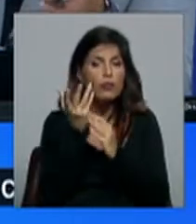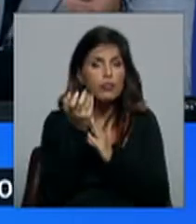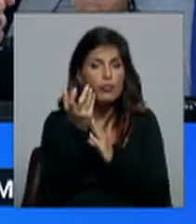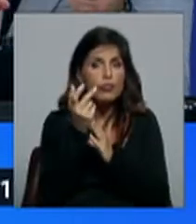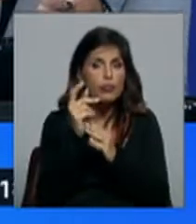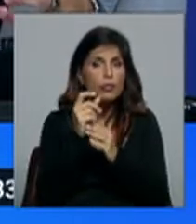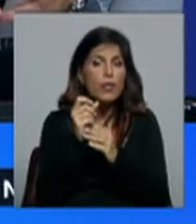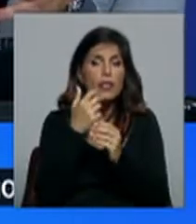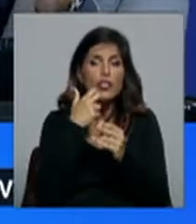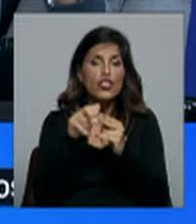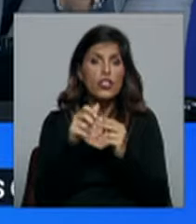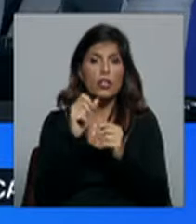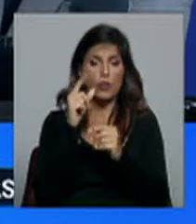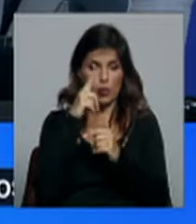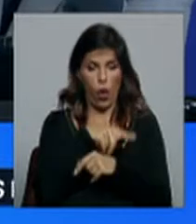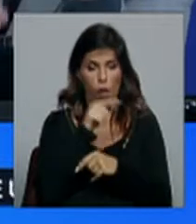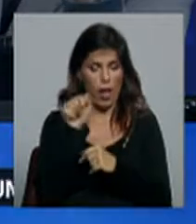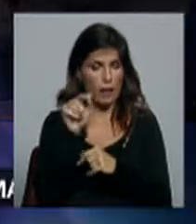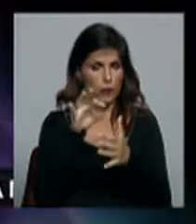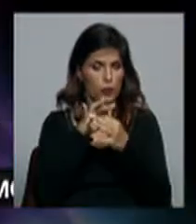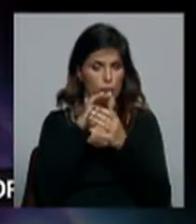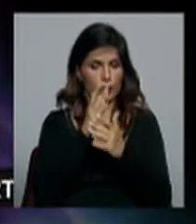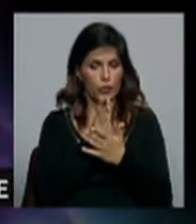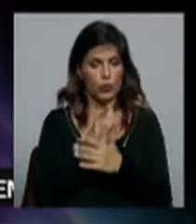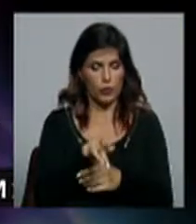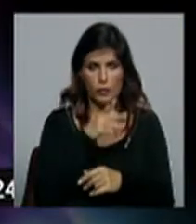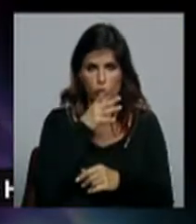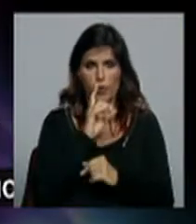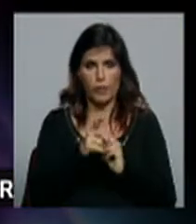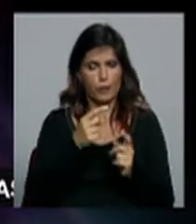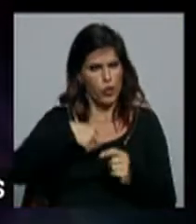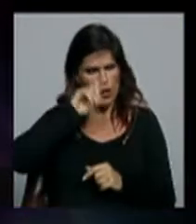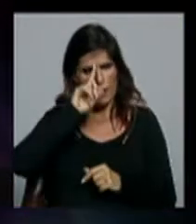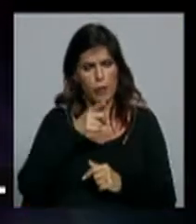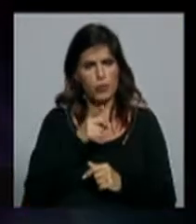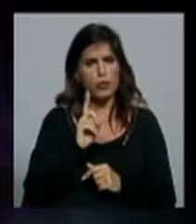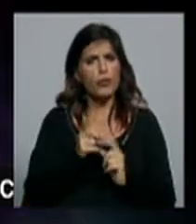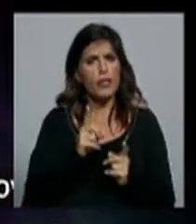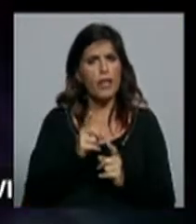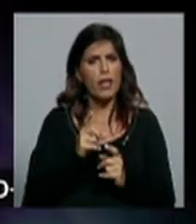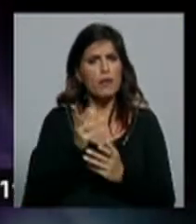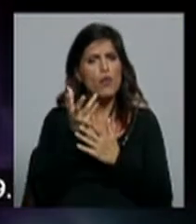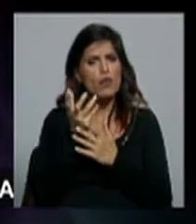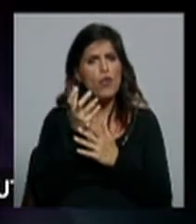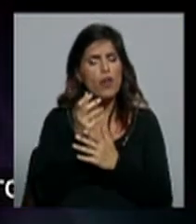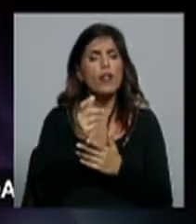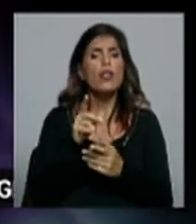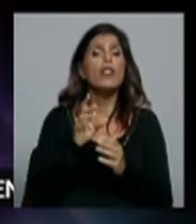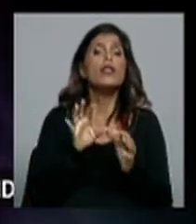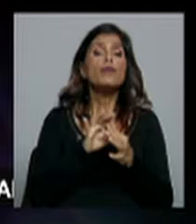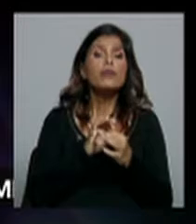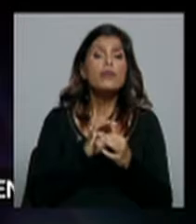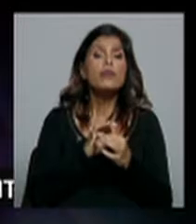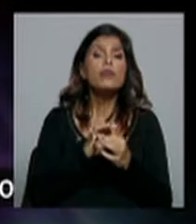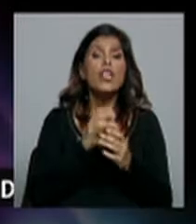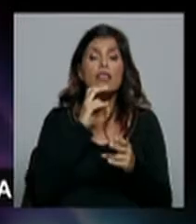atividade energética do Sol. Este estudo diz o seguinte: nós sabemos que é o campo magnético que rege toda esta energia do Sol, mas